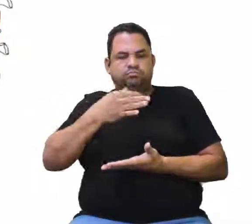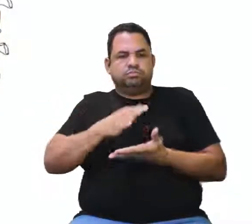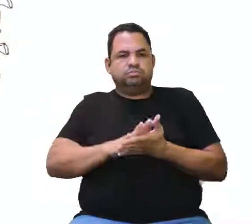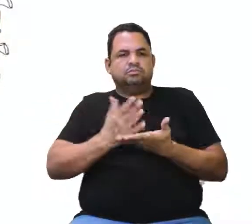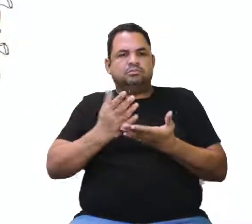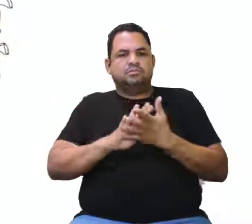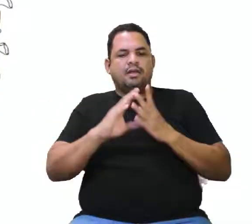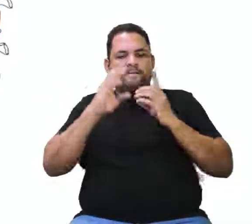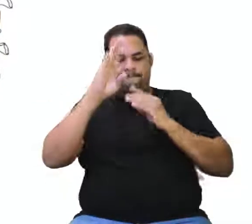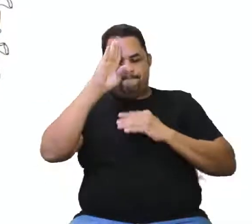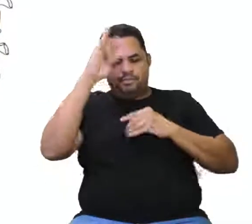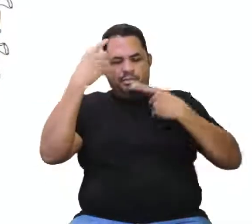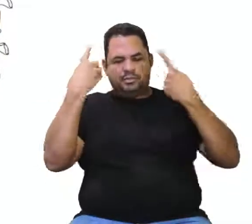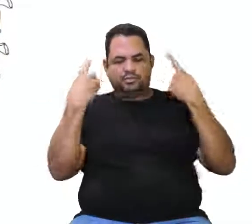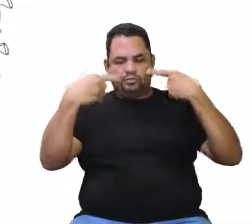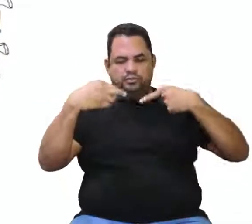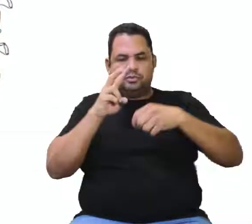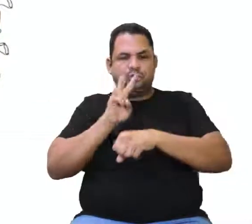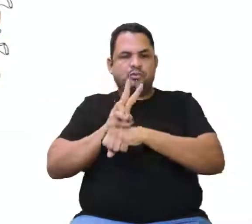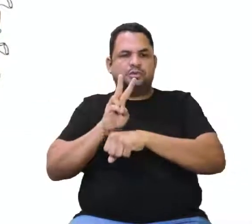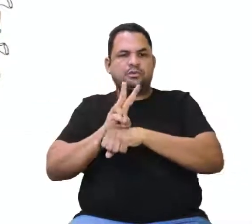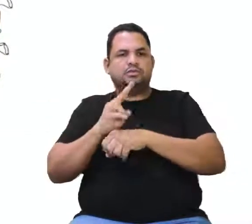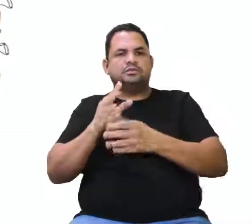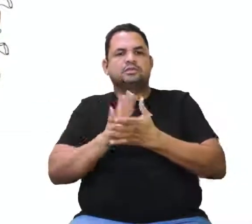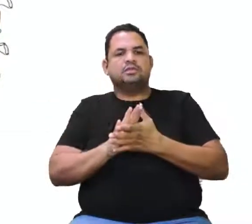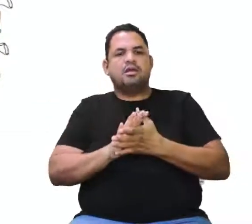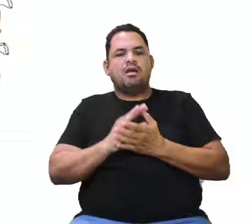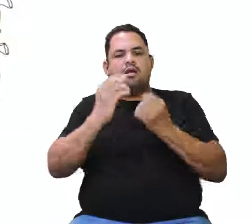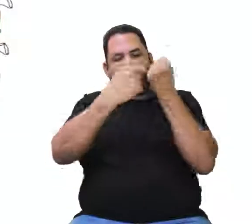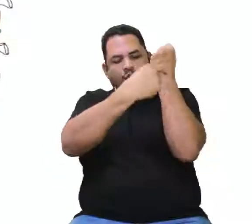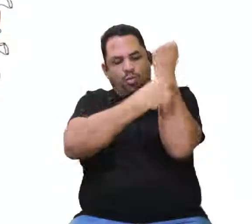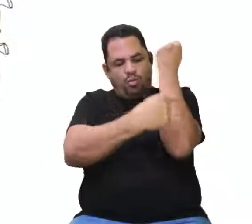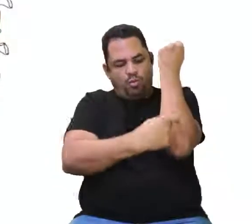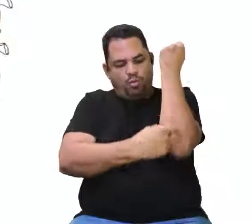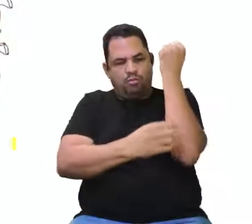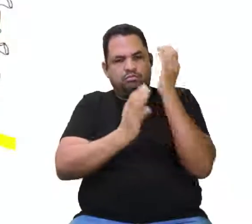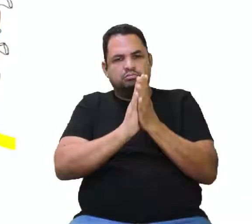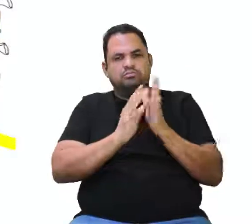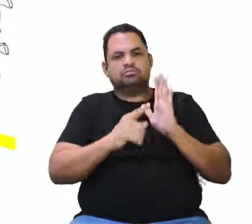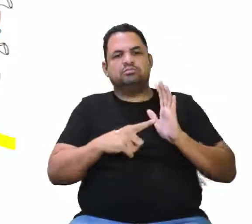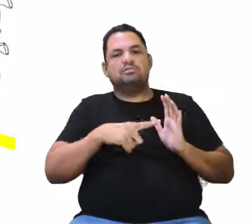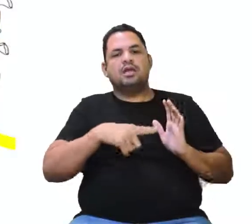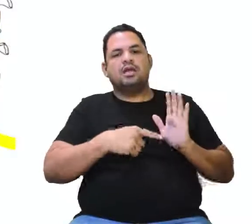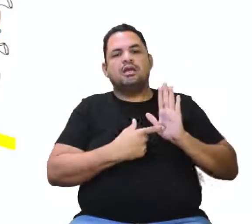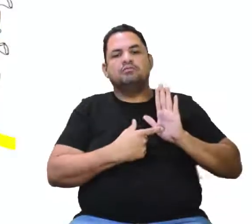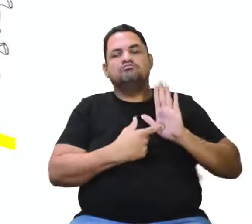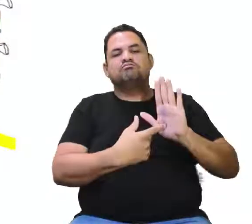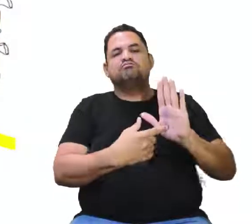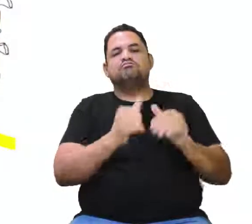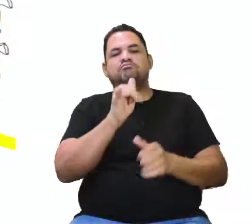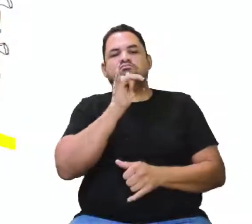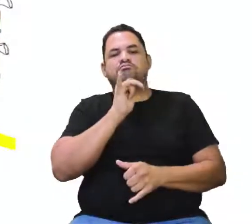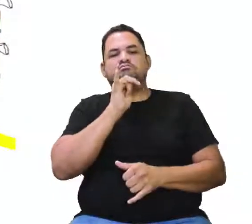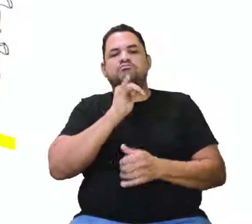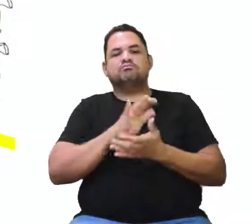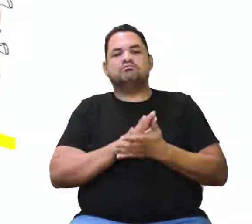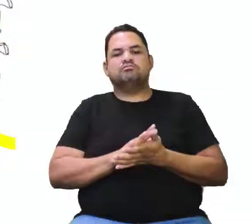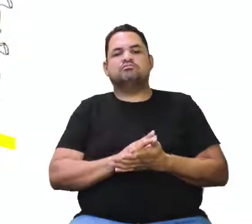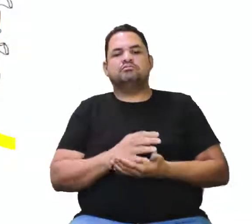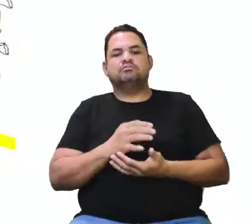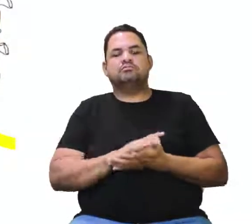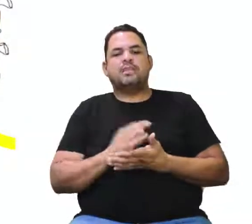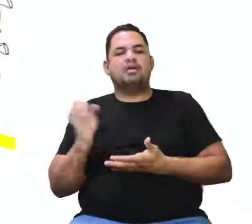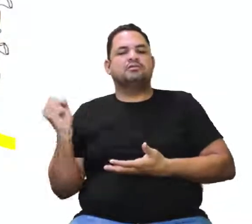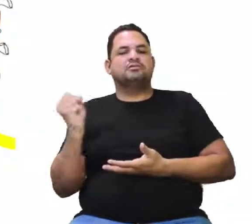desafio para proteger a nossa coluna vertebral? Então eu trouxe aqui um exemplo. E aí jovem gosta muito de sentar desse jeito,